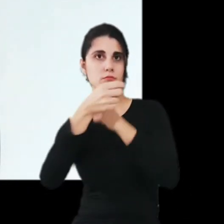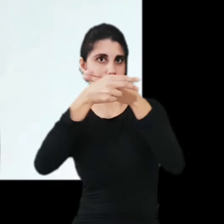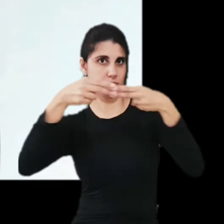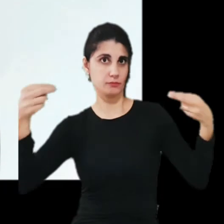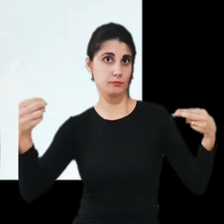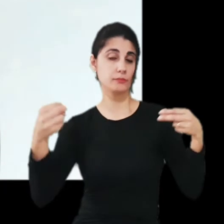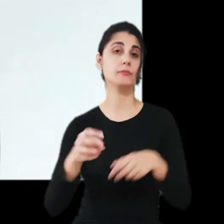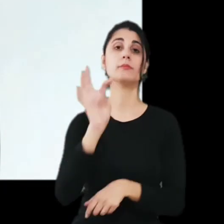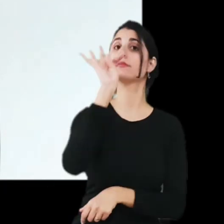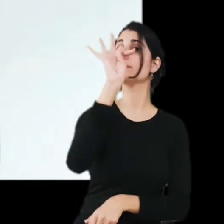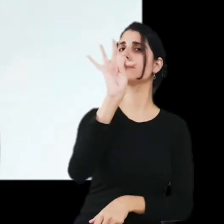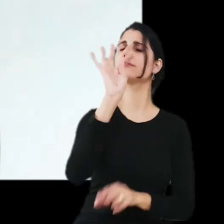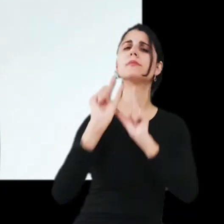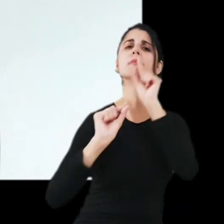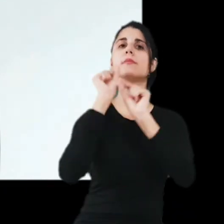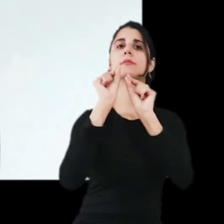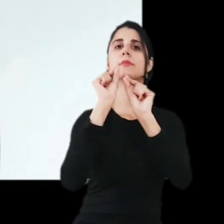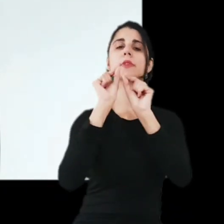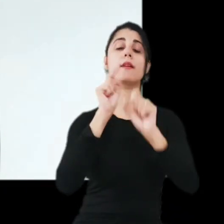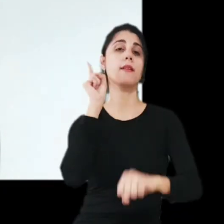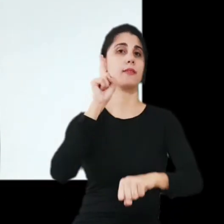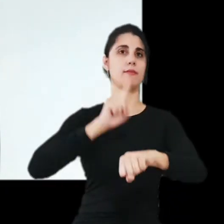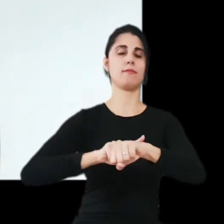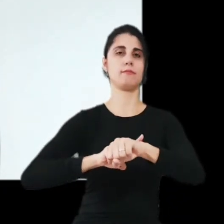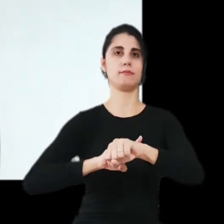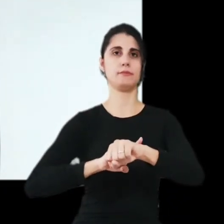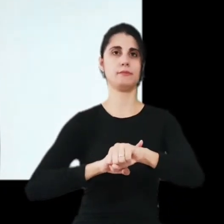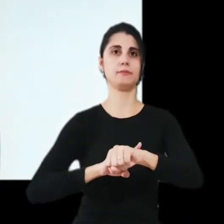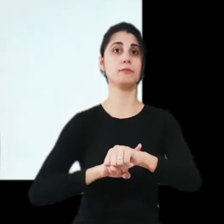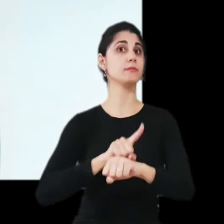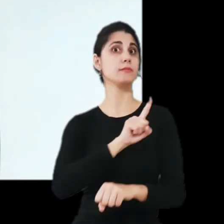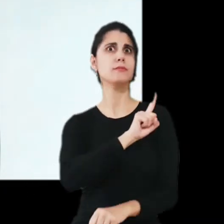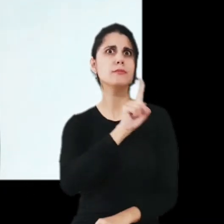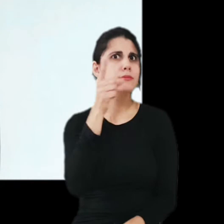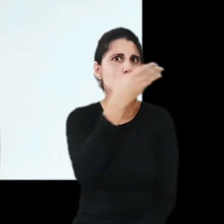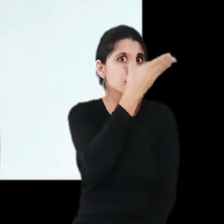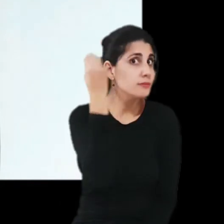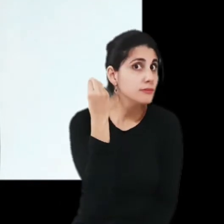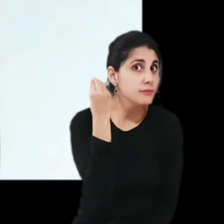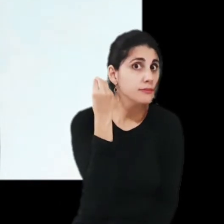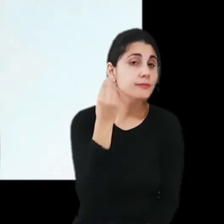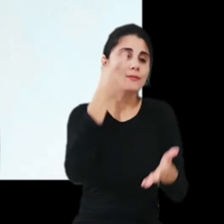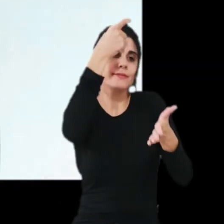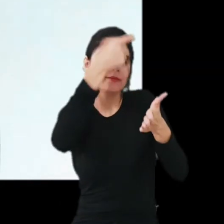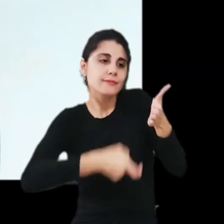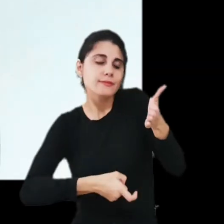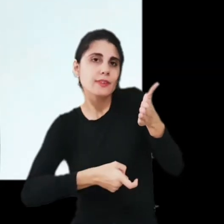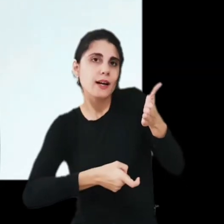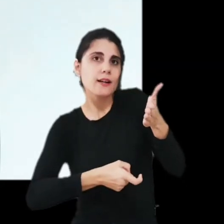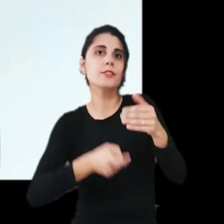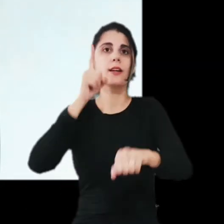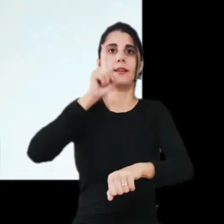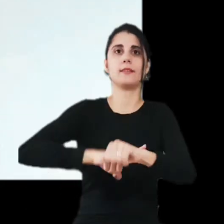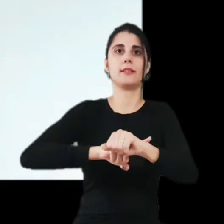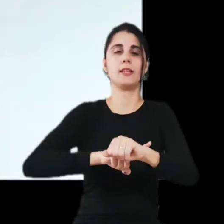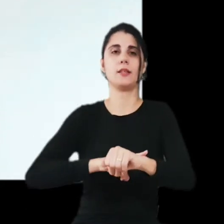E T é o tempo. Não se esqueçam, taxa e tempo na